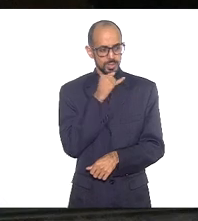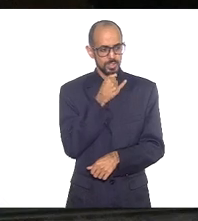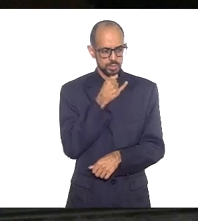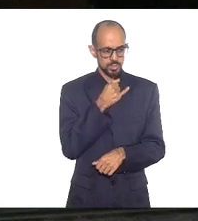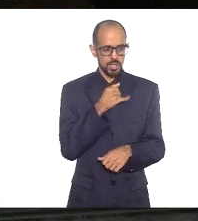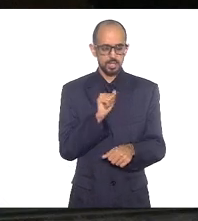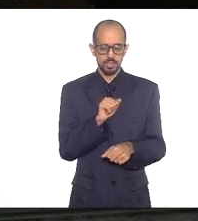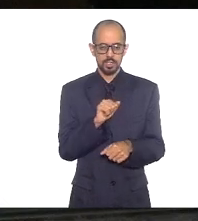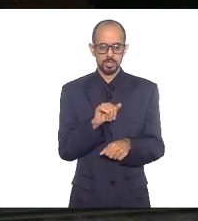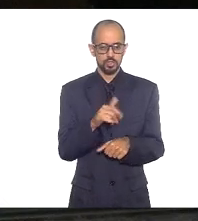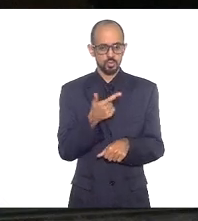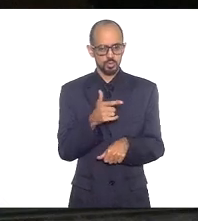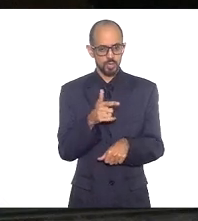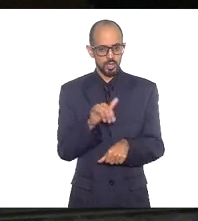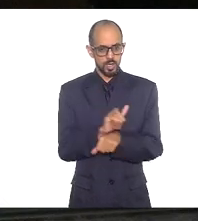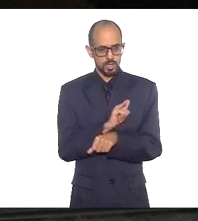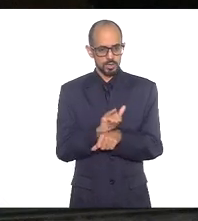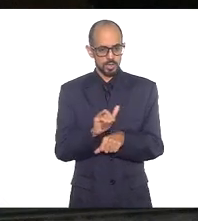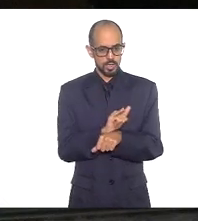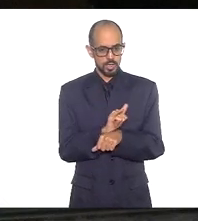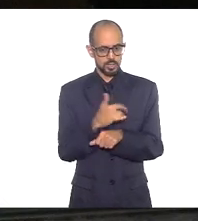eixo estratégico da saúde.